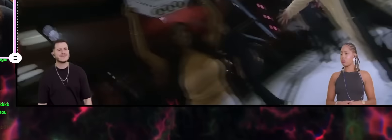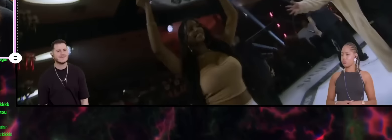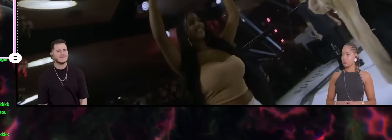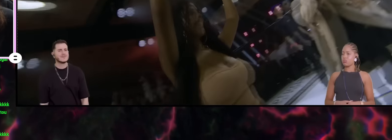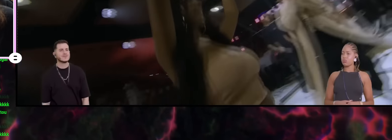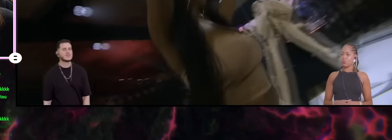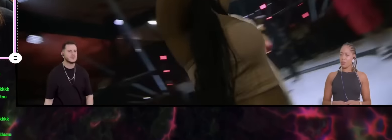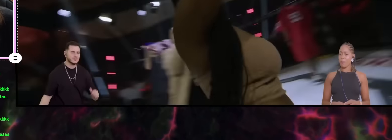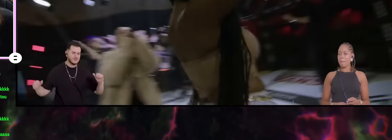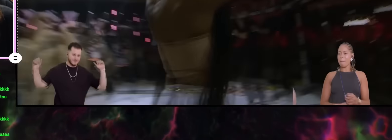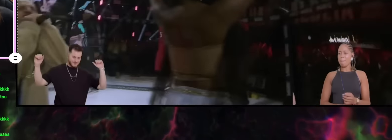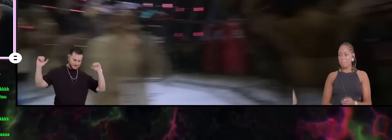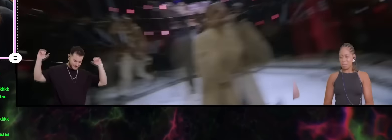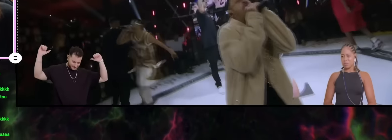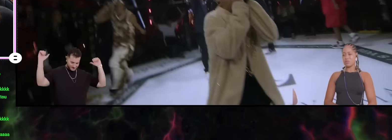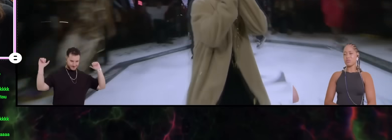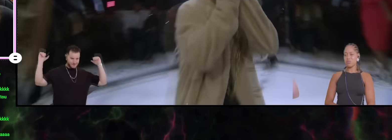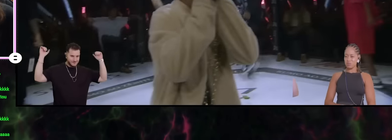Aumenta aí.